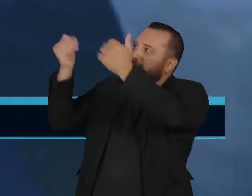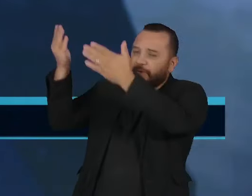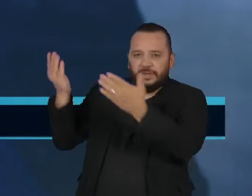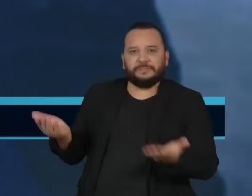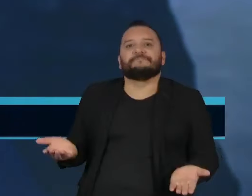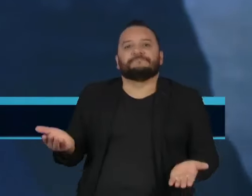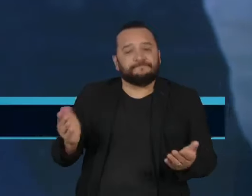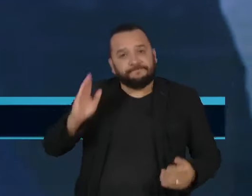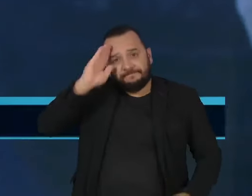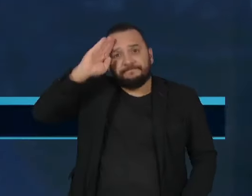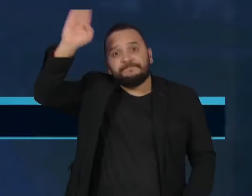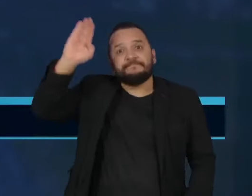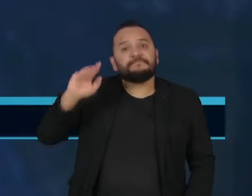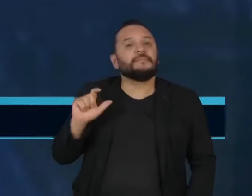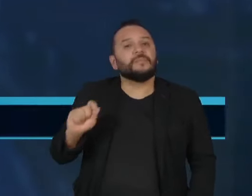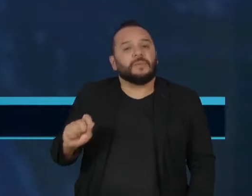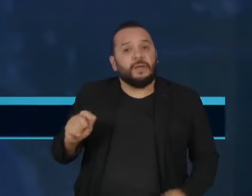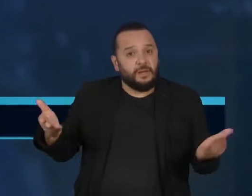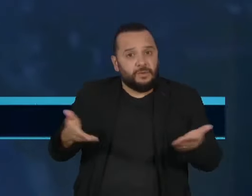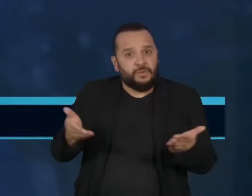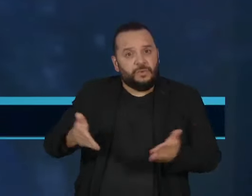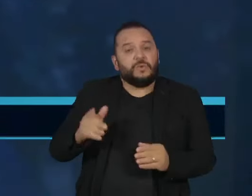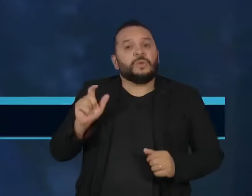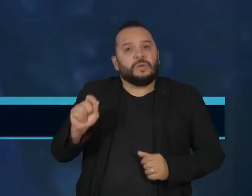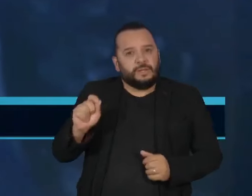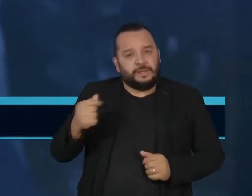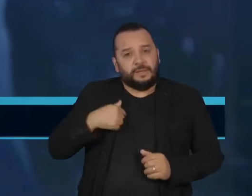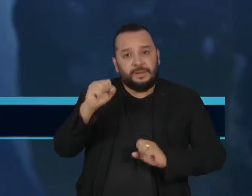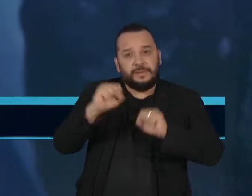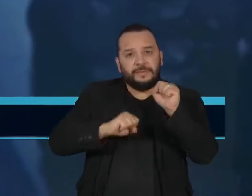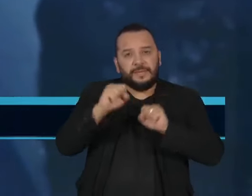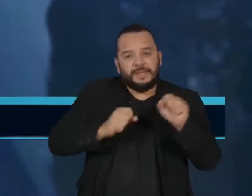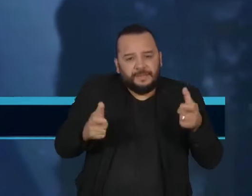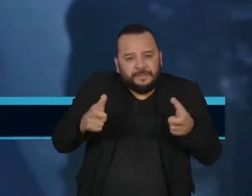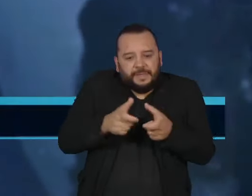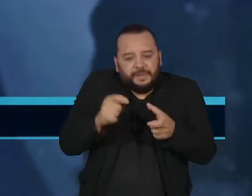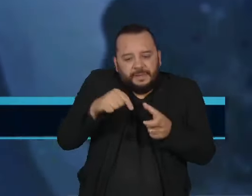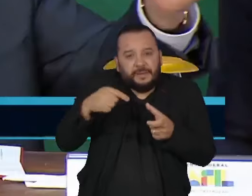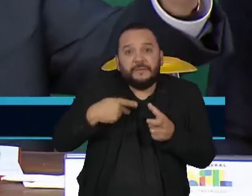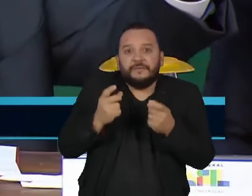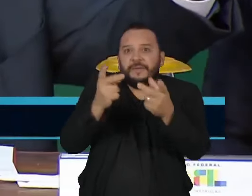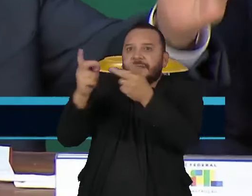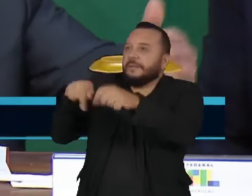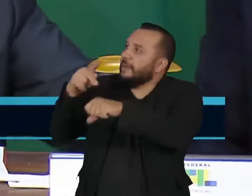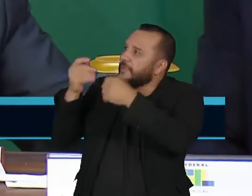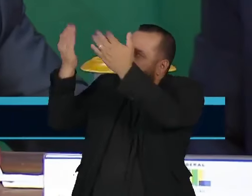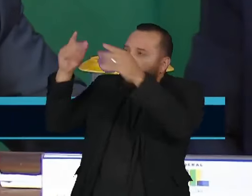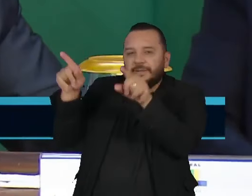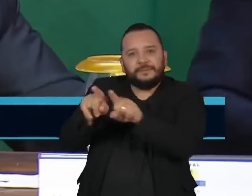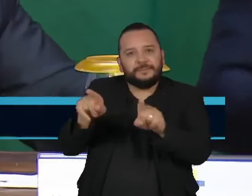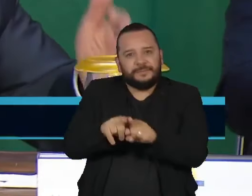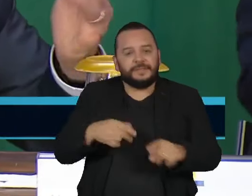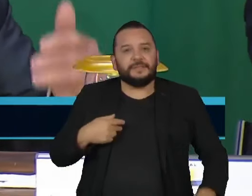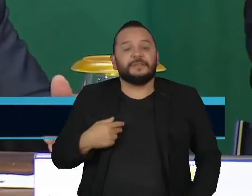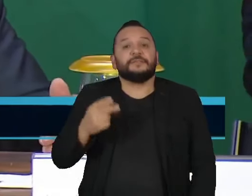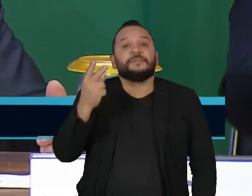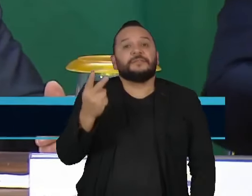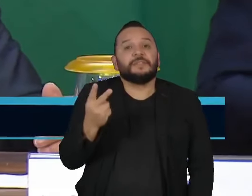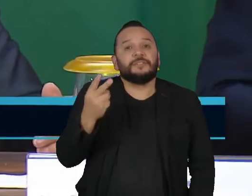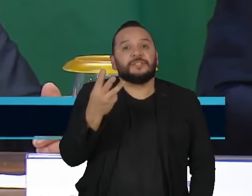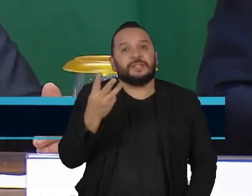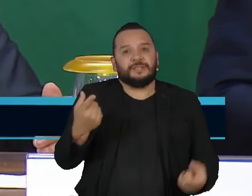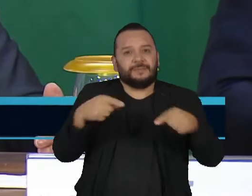A principal aposta agora está na inclusão das pequenas empresas no comércio mundial. São 23 convênios que